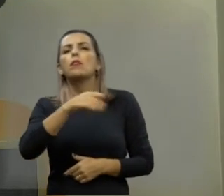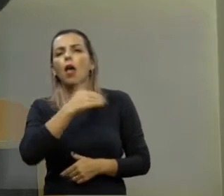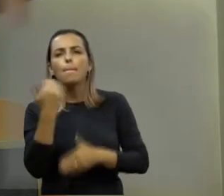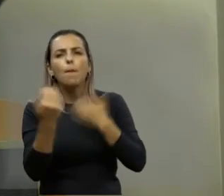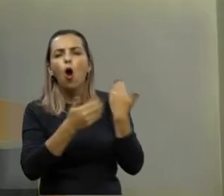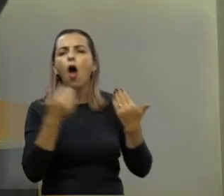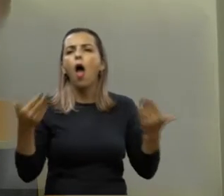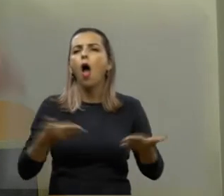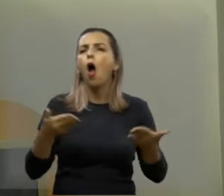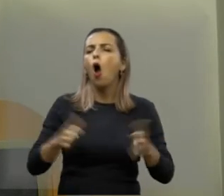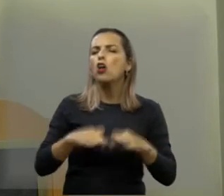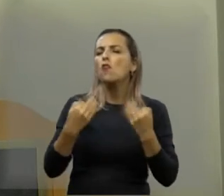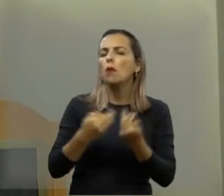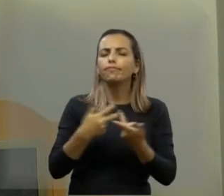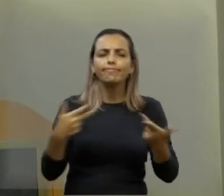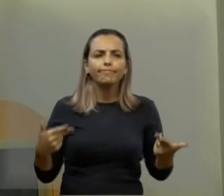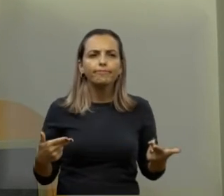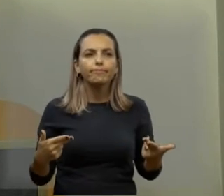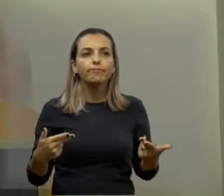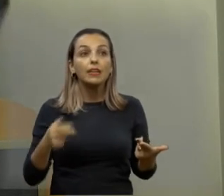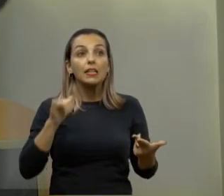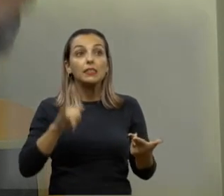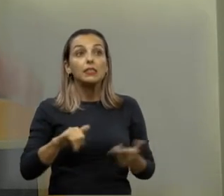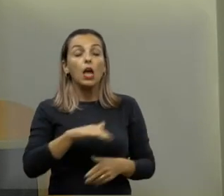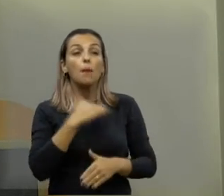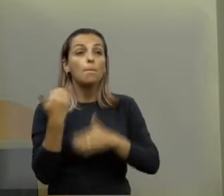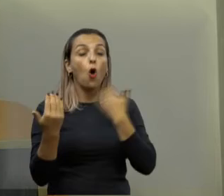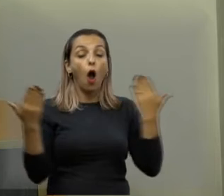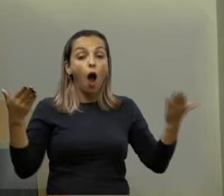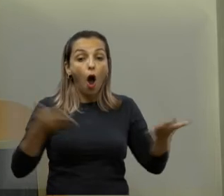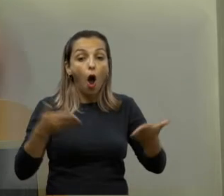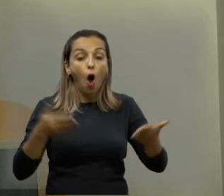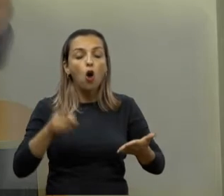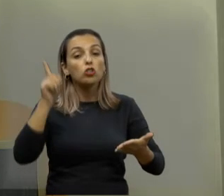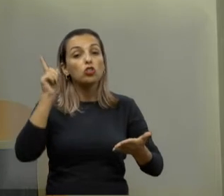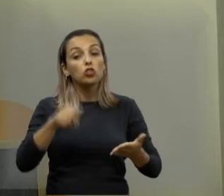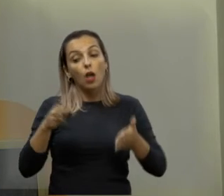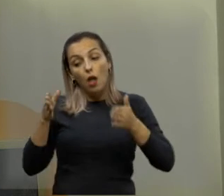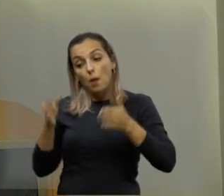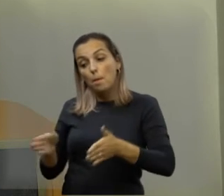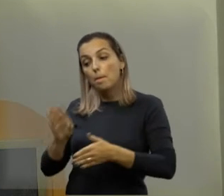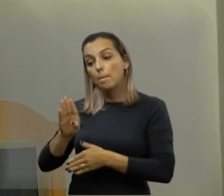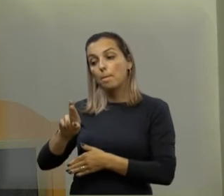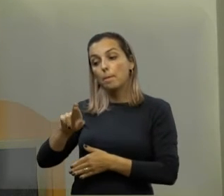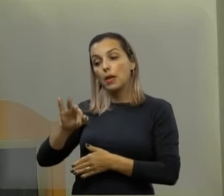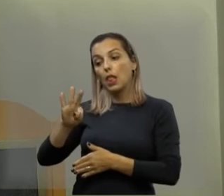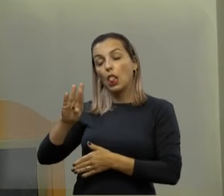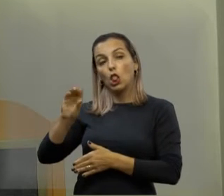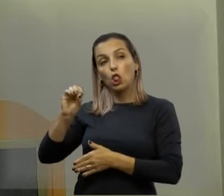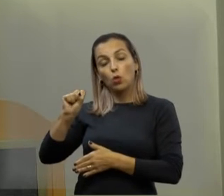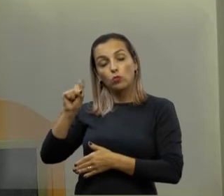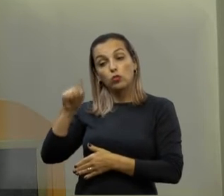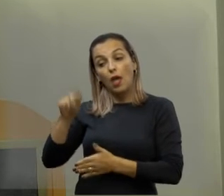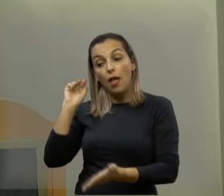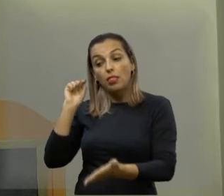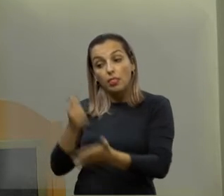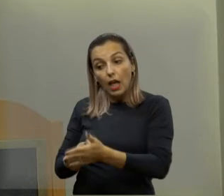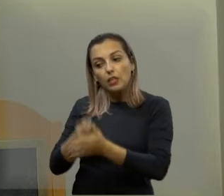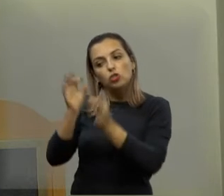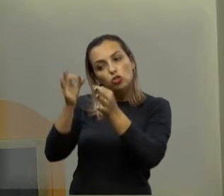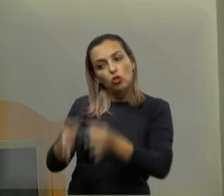hoje se você é sua família tá não quem morreu hoje vai para os Britos e lá já paga essa taxa